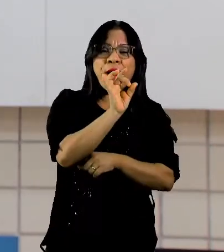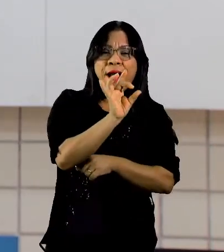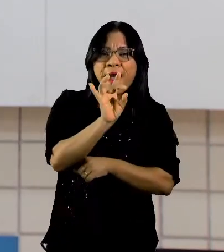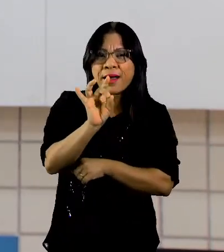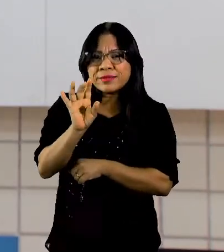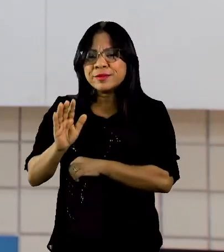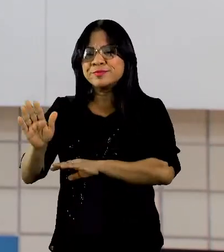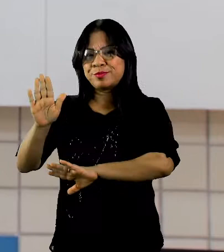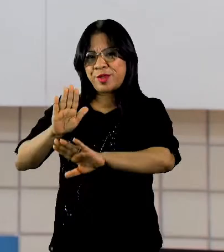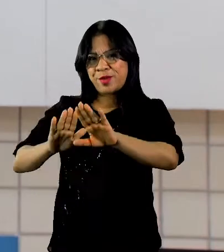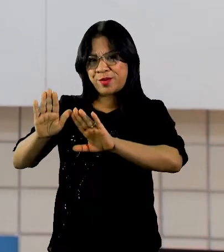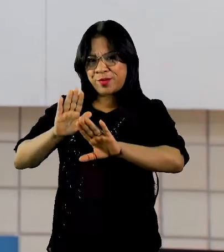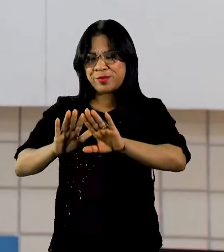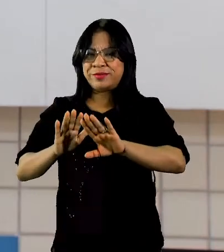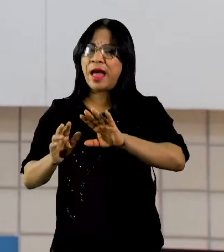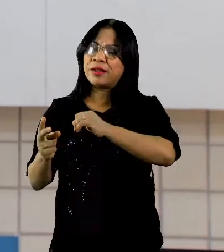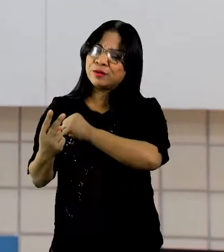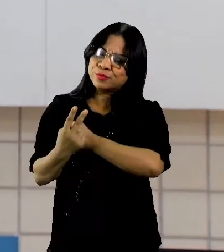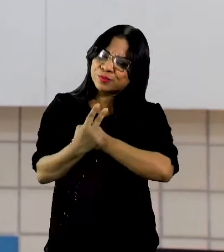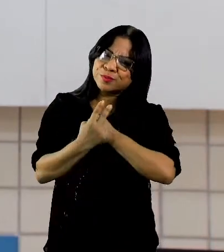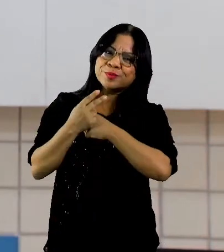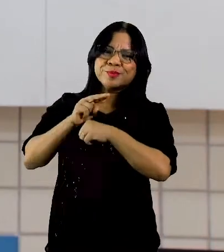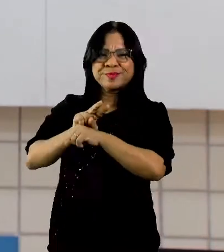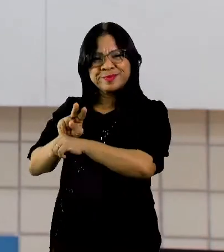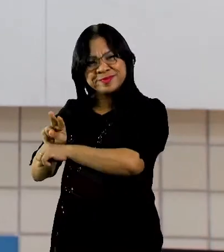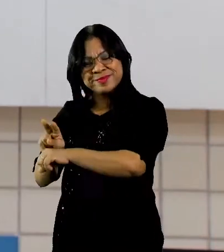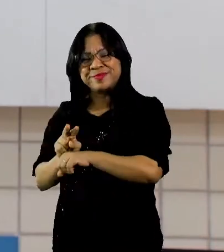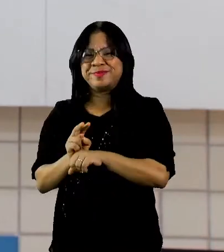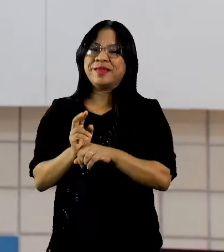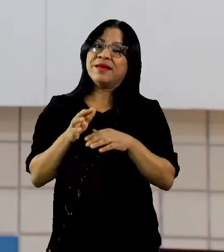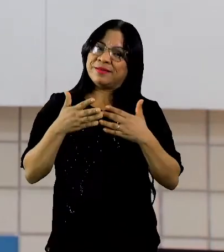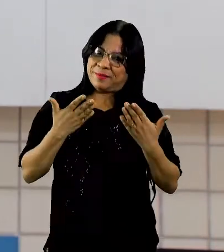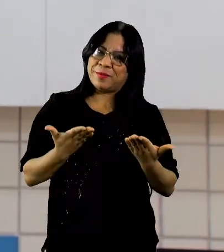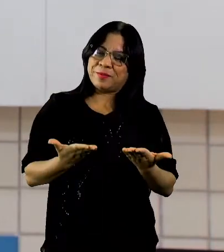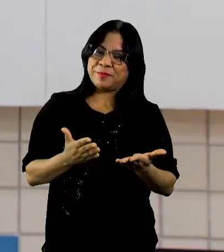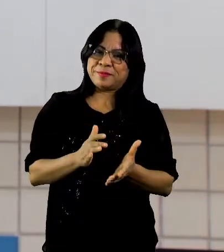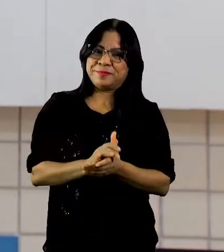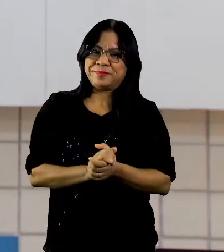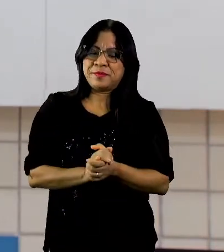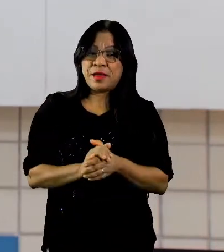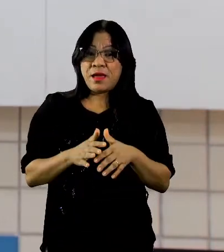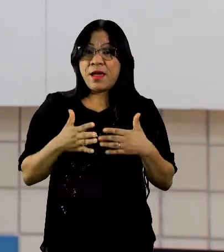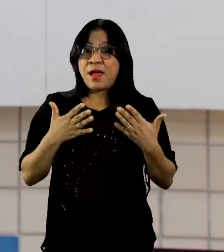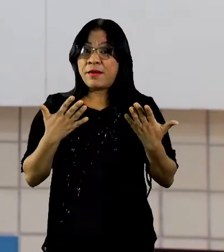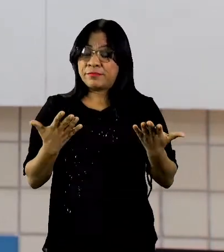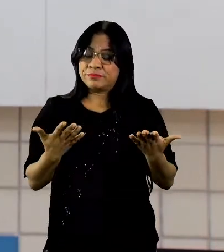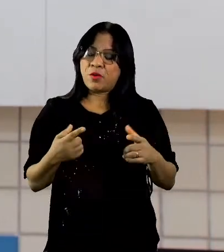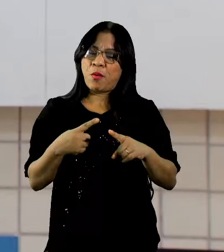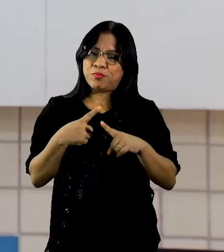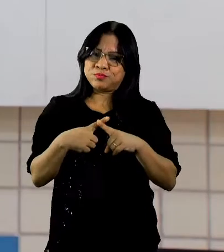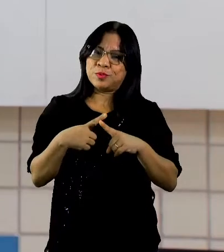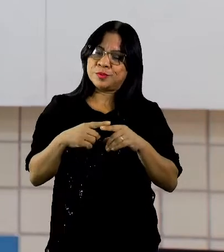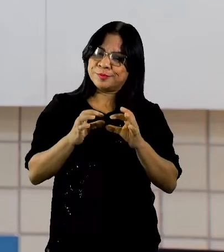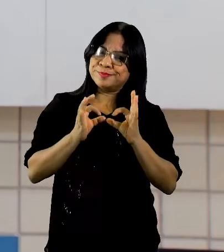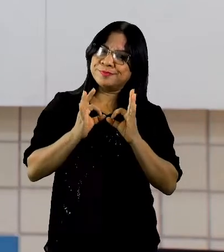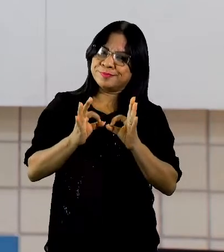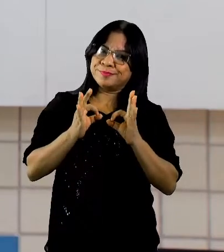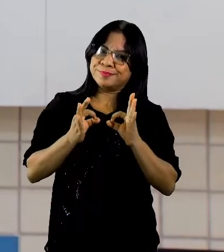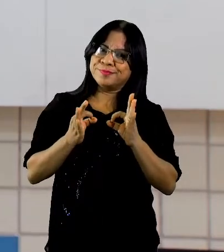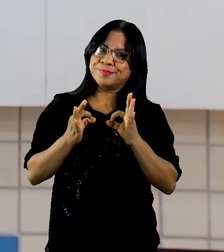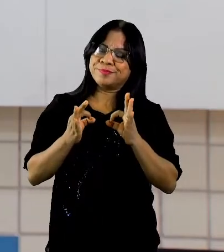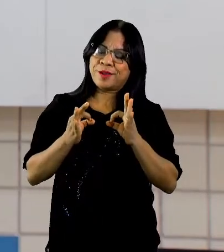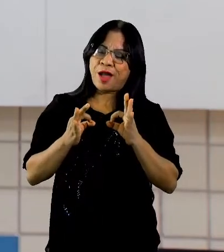cuidando de nós e das pessoas com quem nós convivemos, tá bom, pessoal? Vamos fazer a nossa parte, porque com certeza dessa forma a gente vai